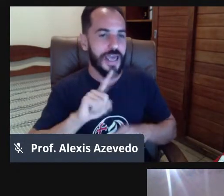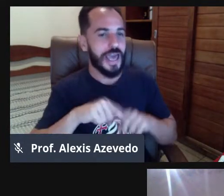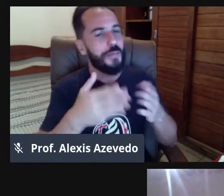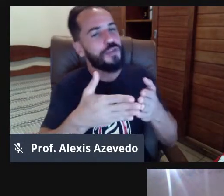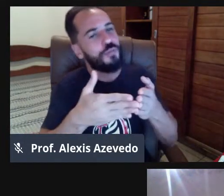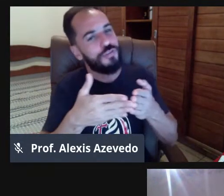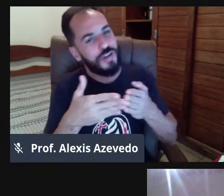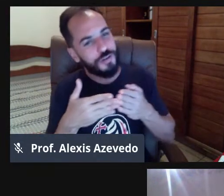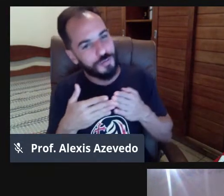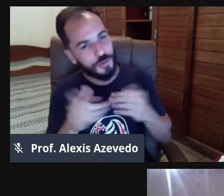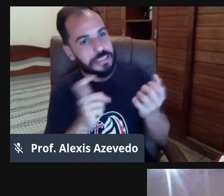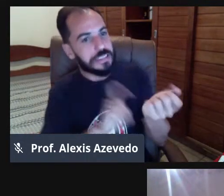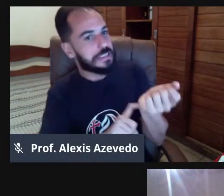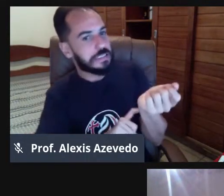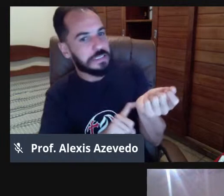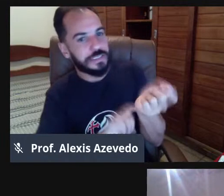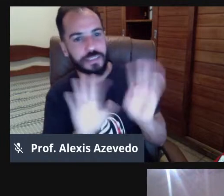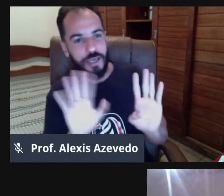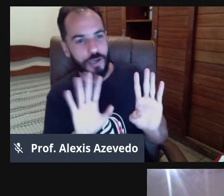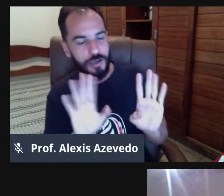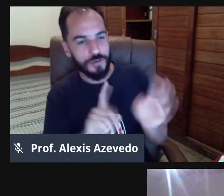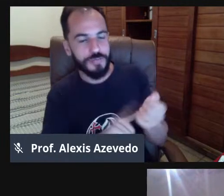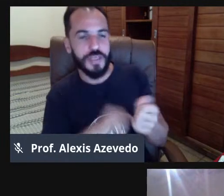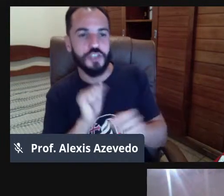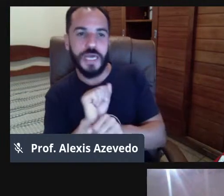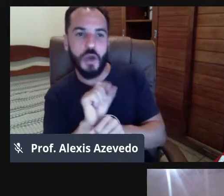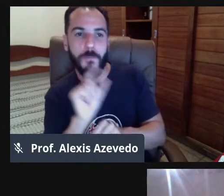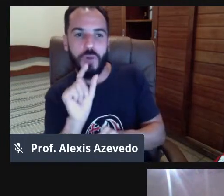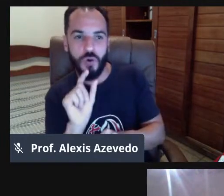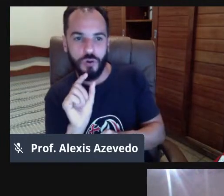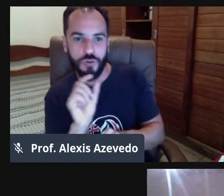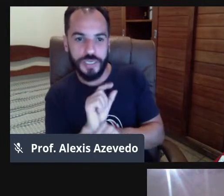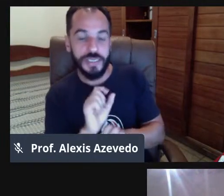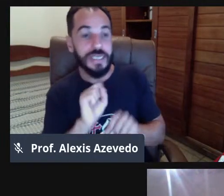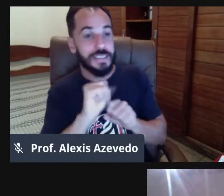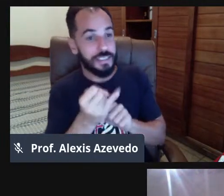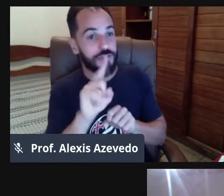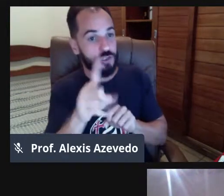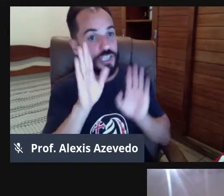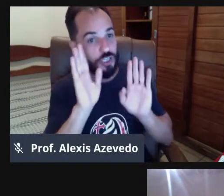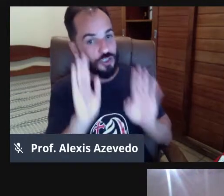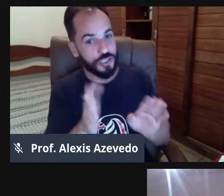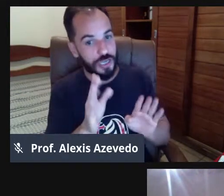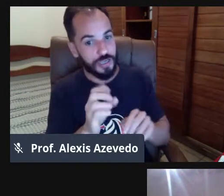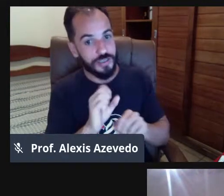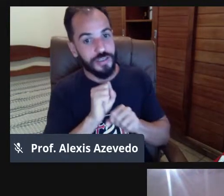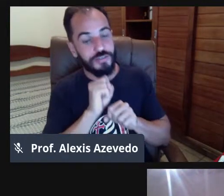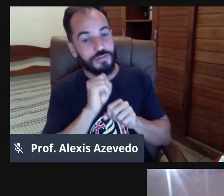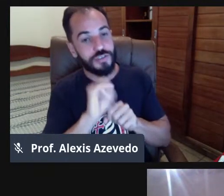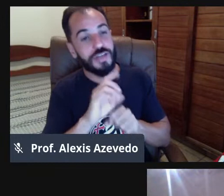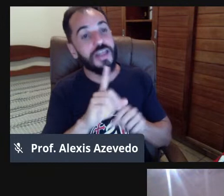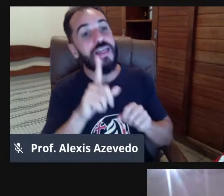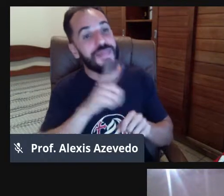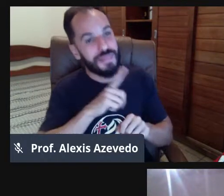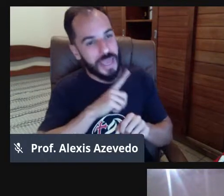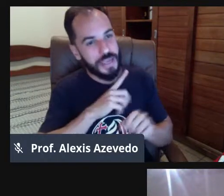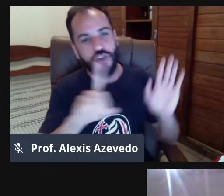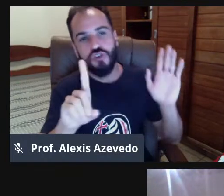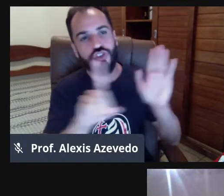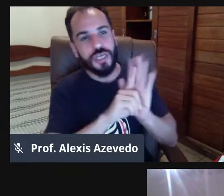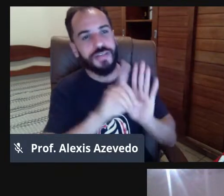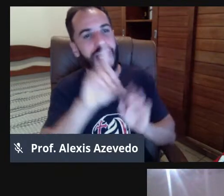ansiosos, aguardar. Tudo que for feito dentro do prazo, ninguém vai perder o seu direito. Então, o aluno